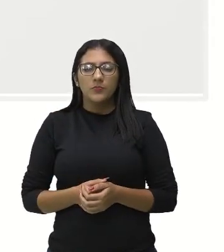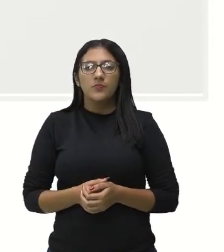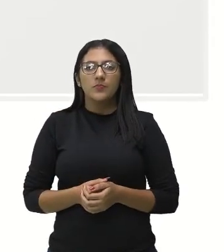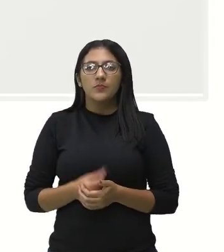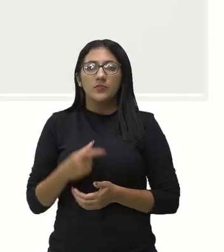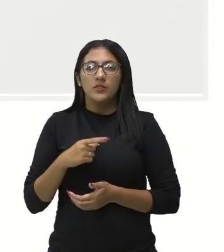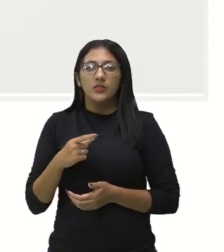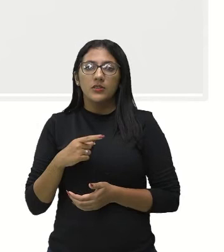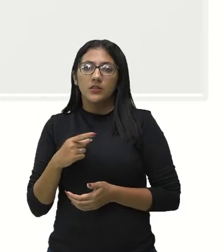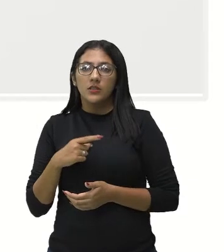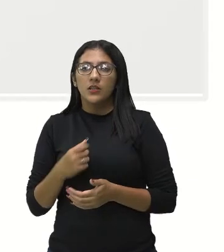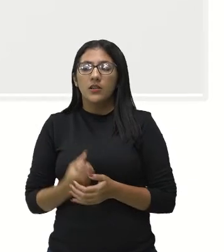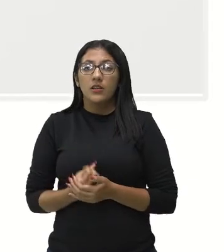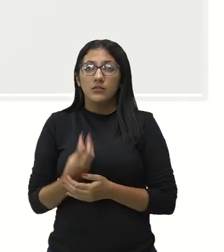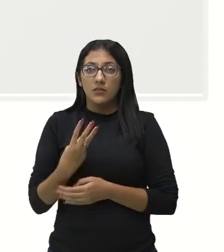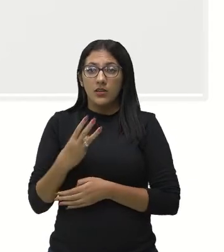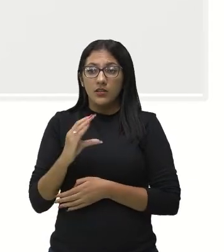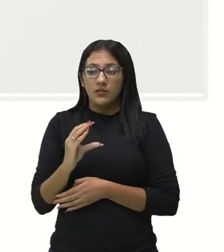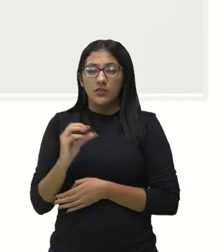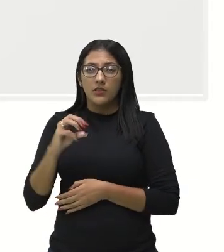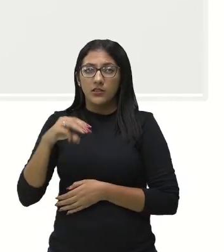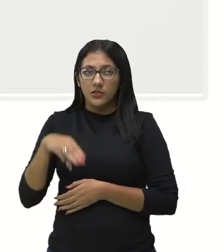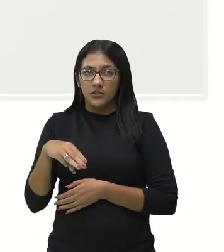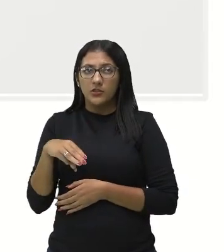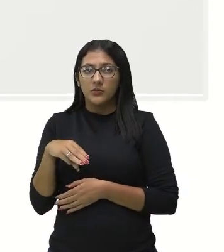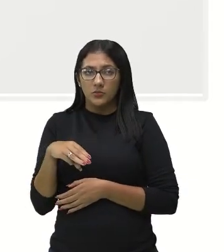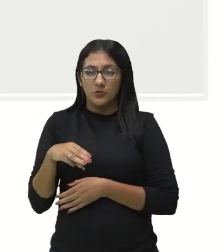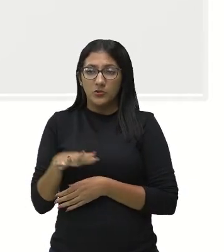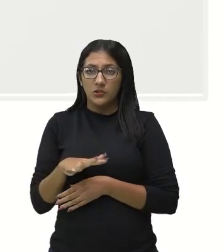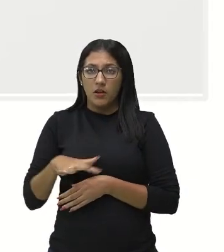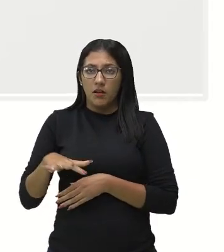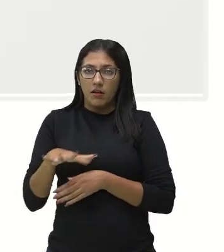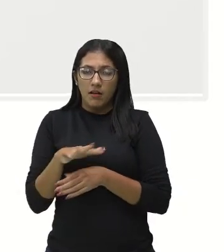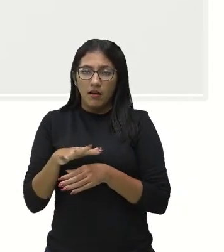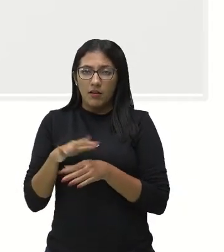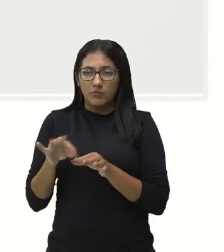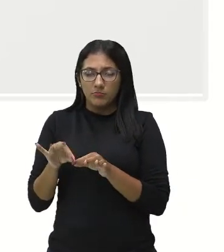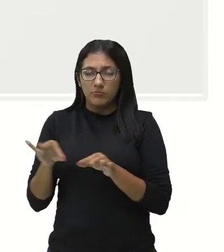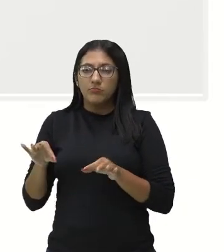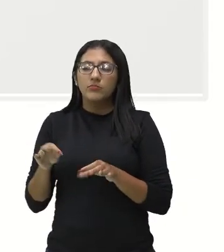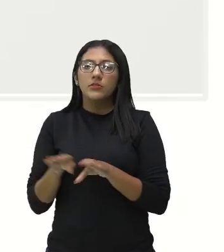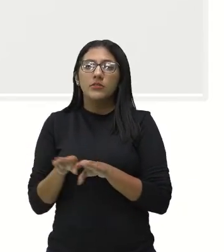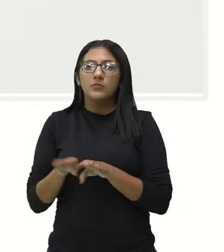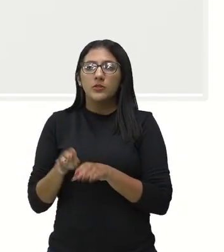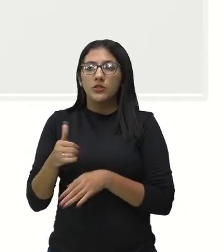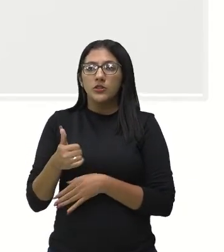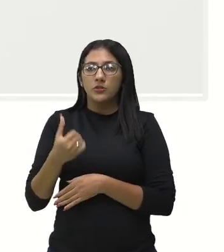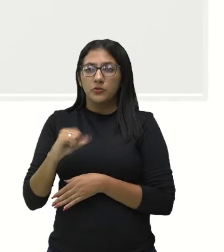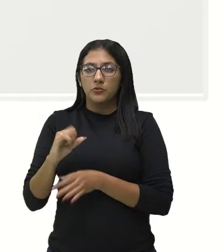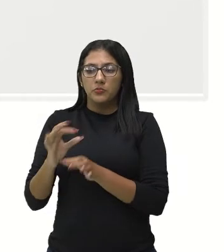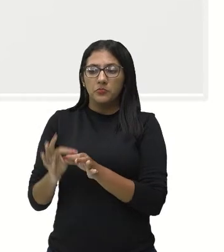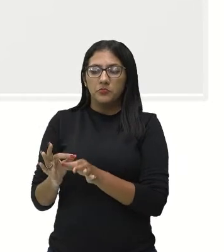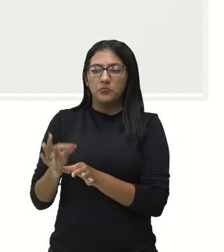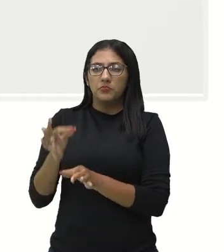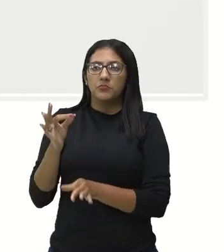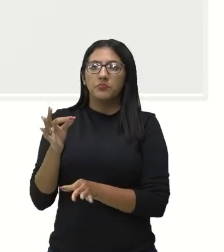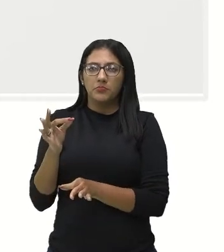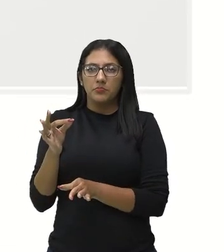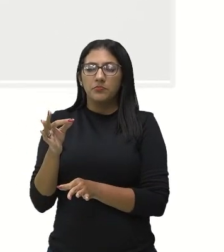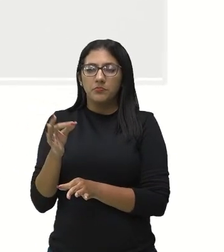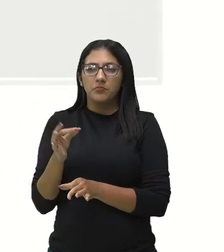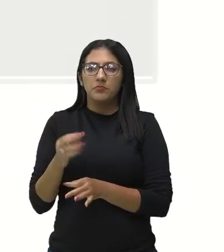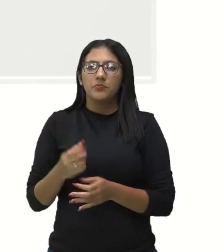tem 3 centímetros de raio, 3 centímetros de raio e 18 centímetros de altura.